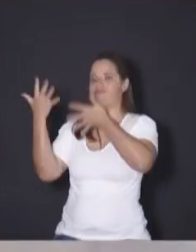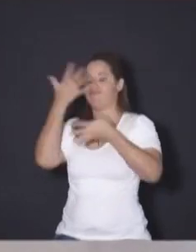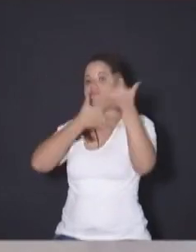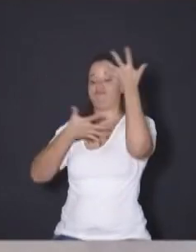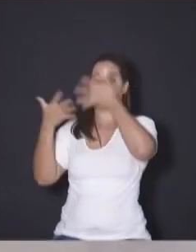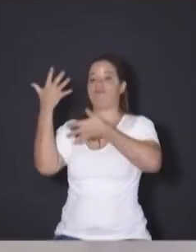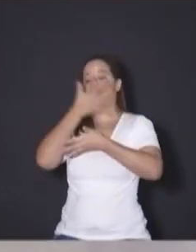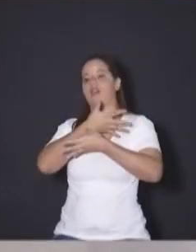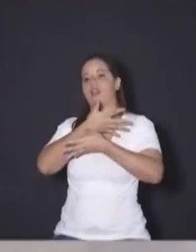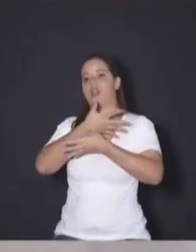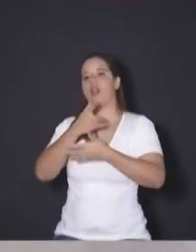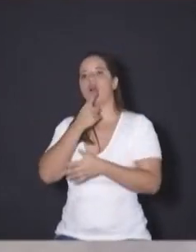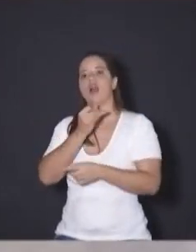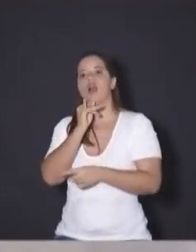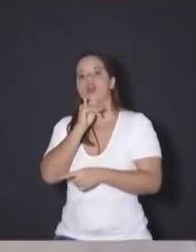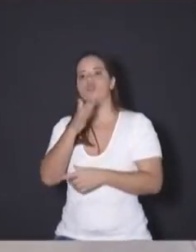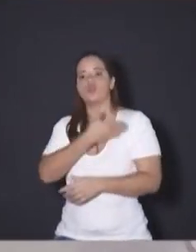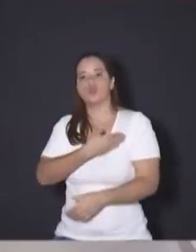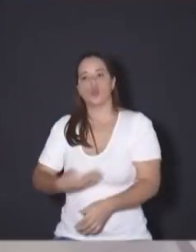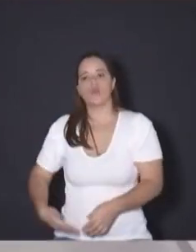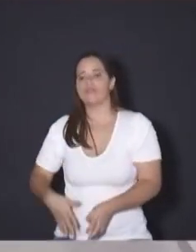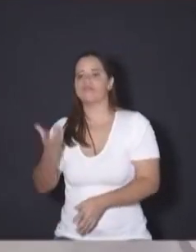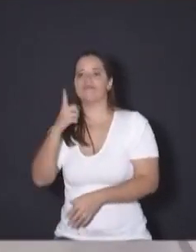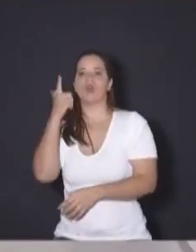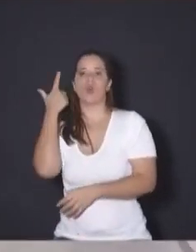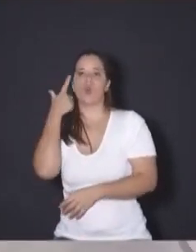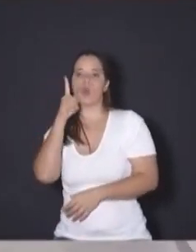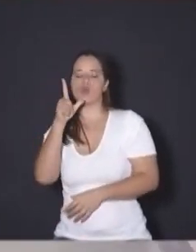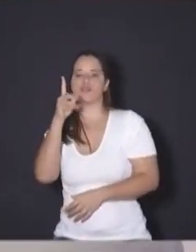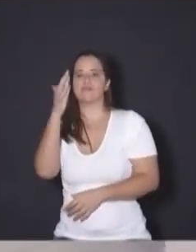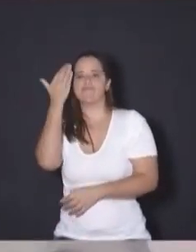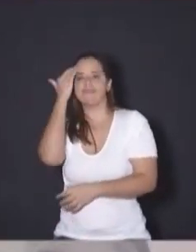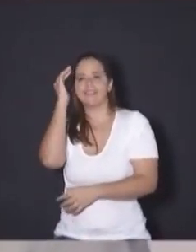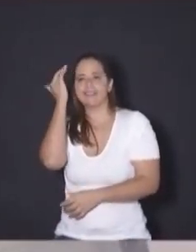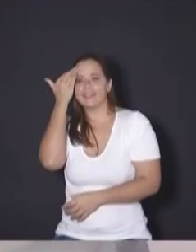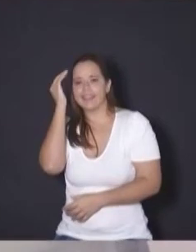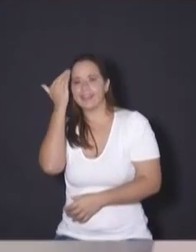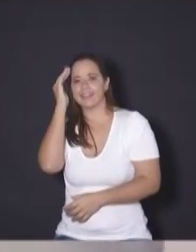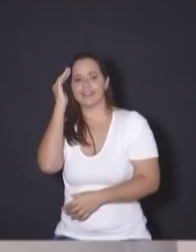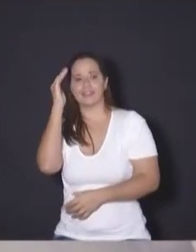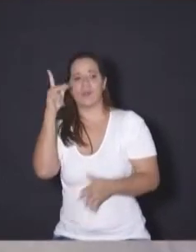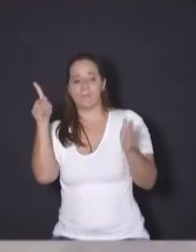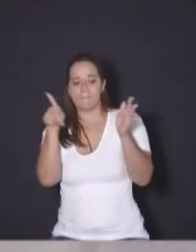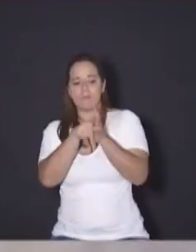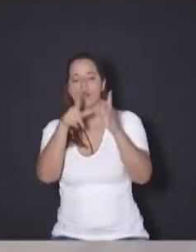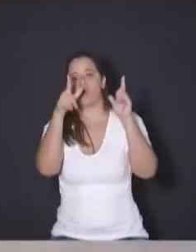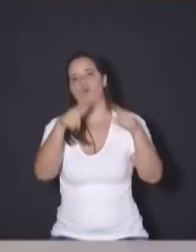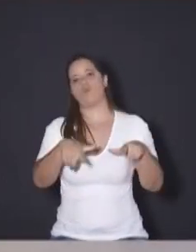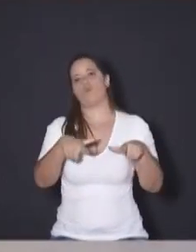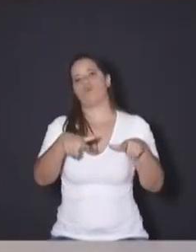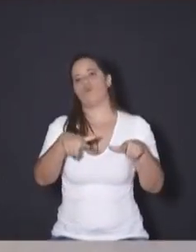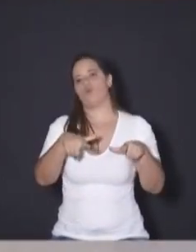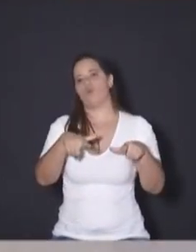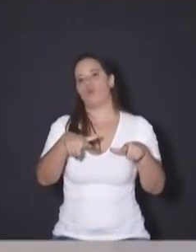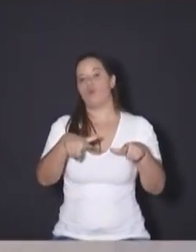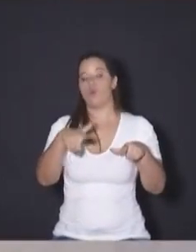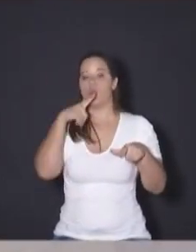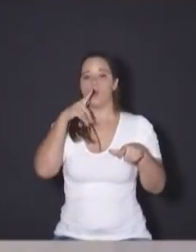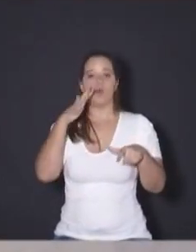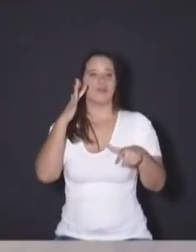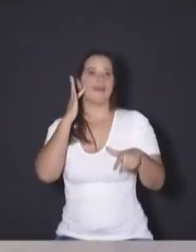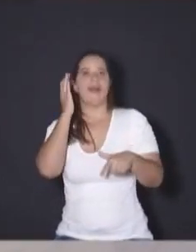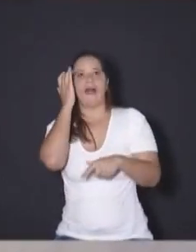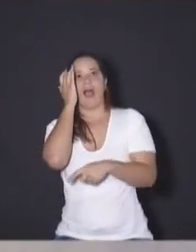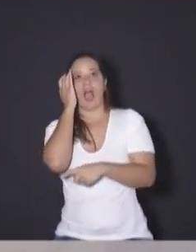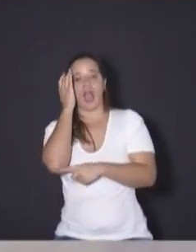dos governos que não conseguem ler o seu território e que acha